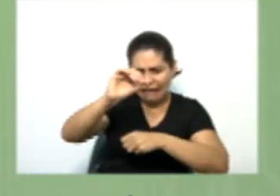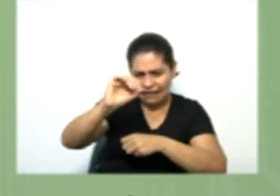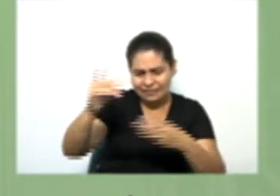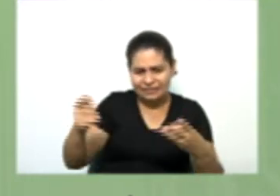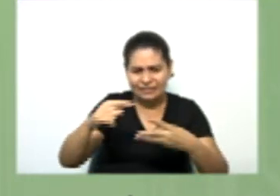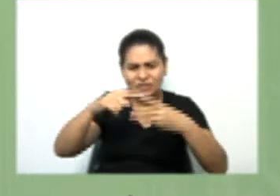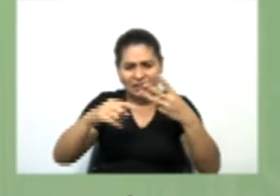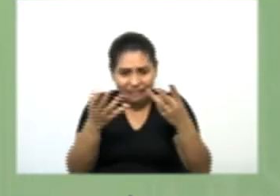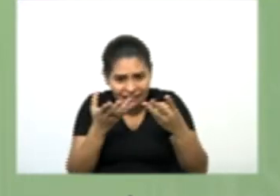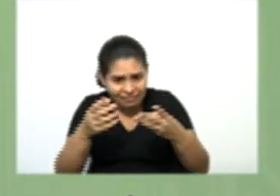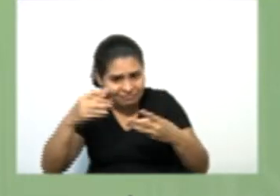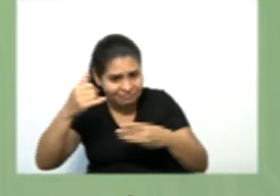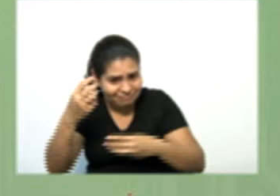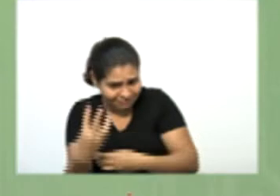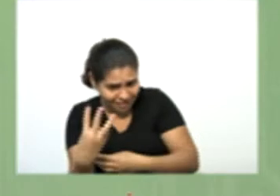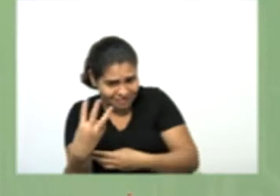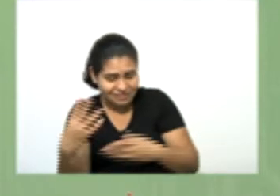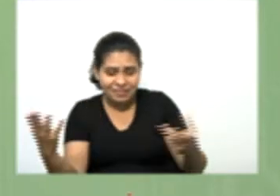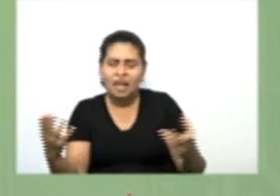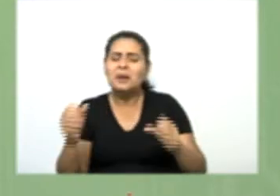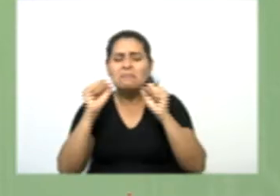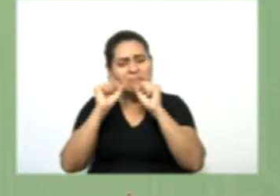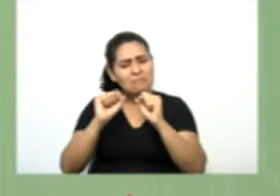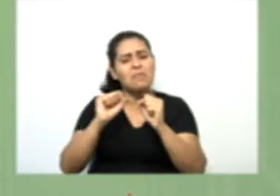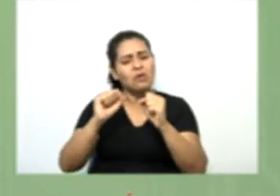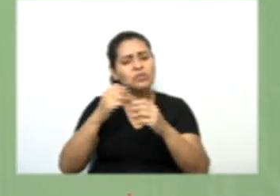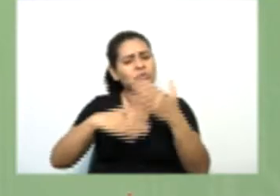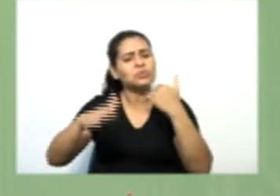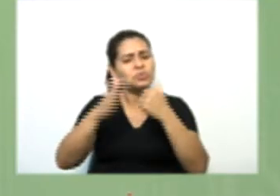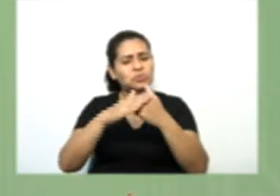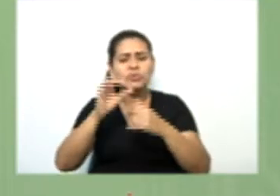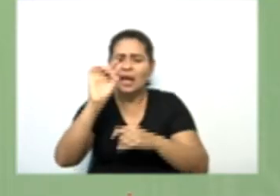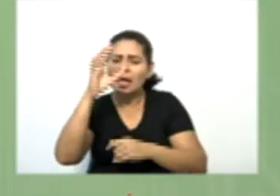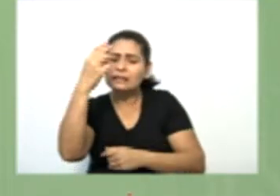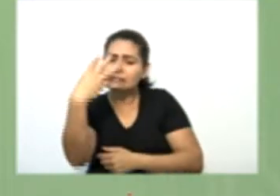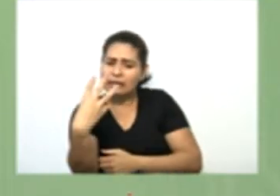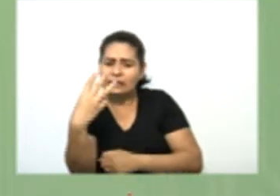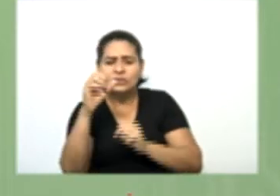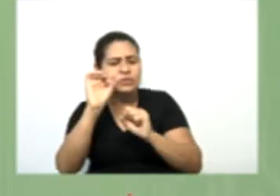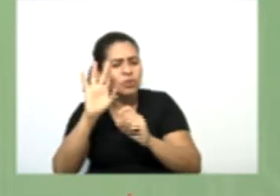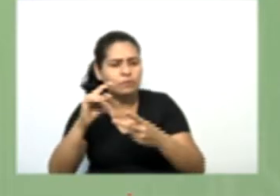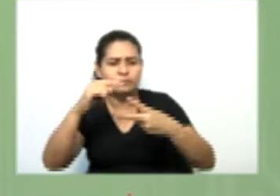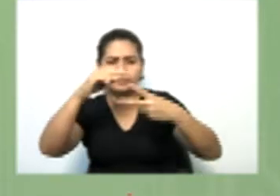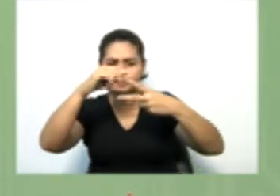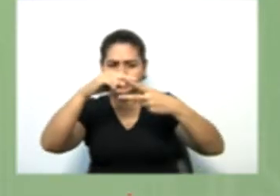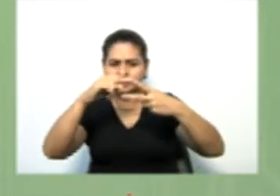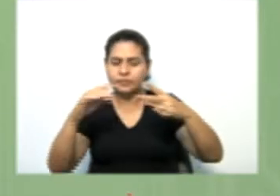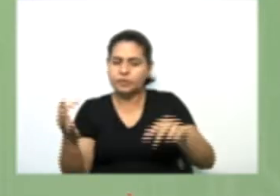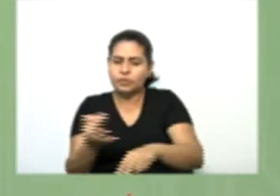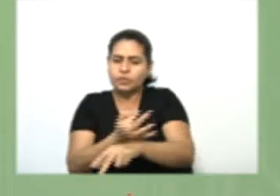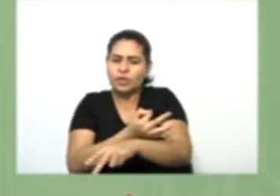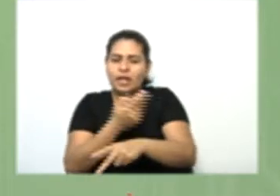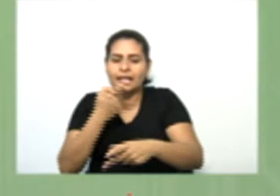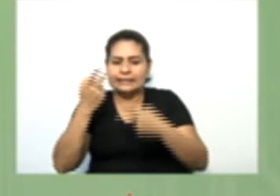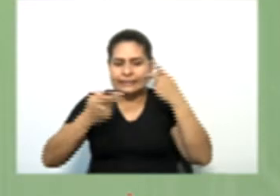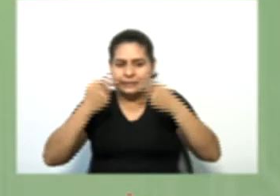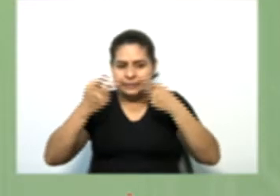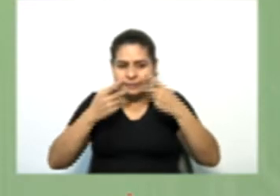que tinham lá e existem muito mais. Mas você pode ficar só com 3, tá certo? Só pedir 3, então você pode citar controlar a